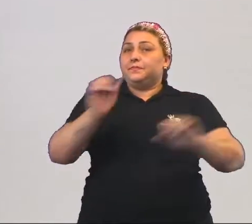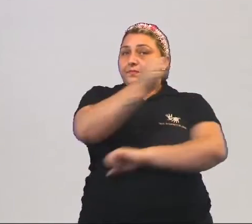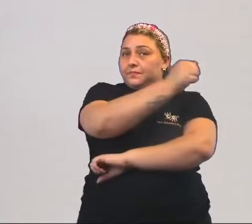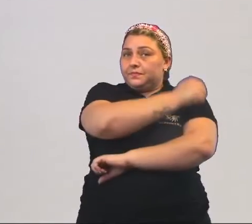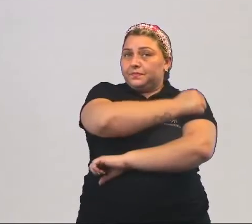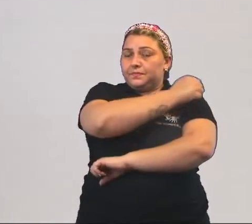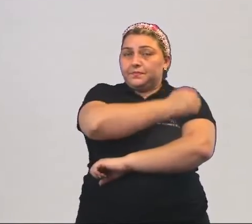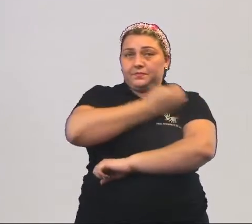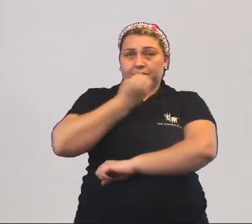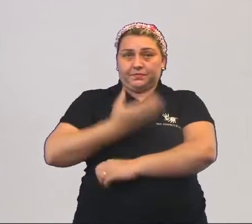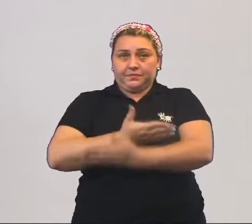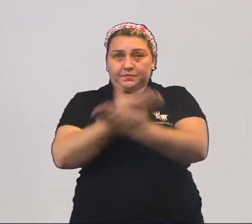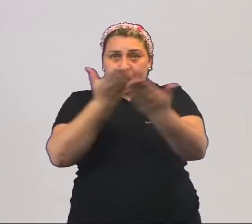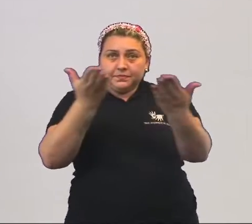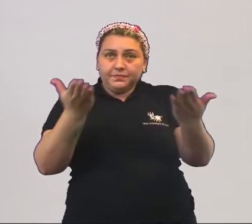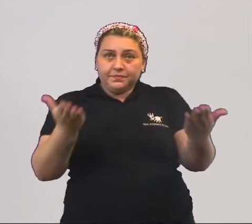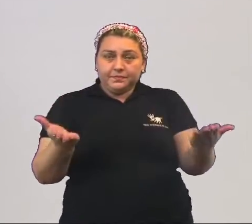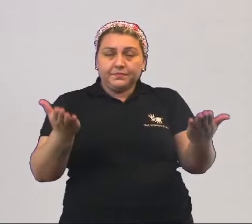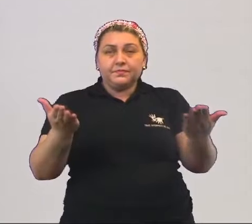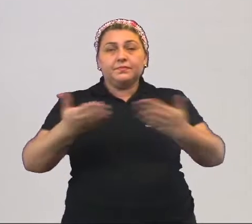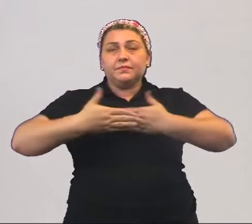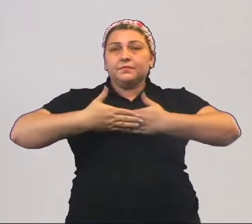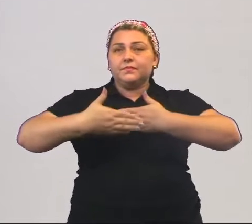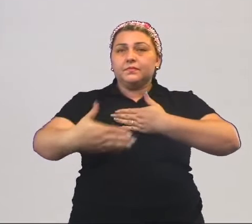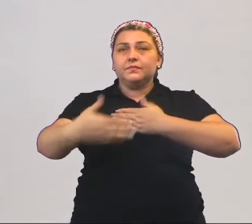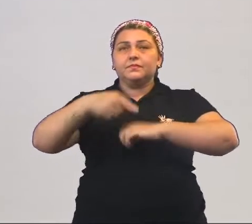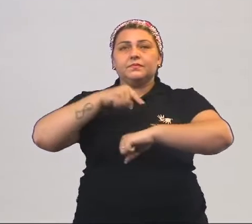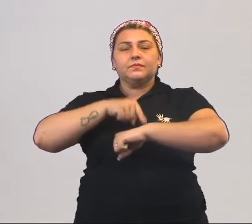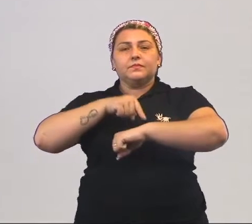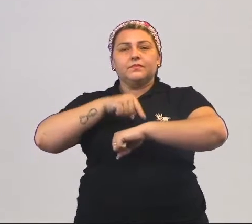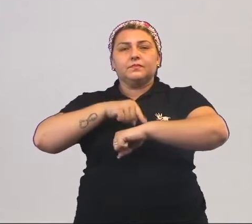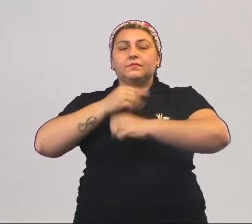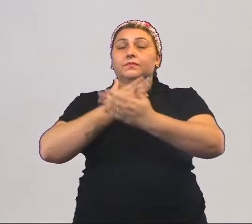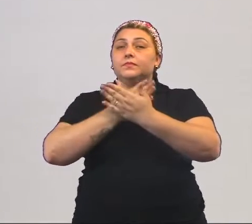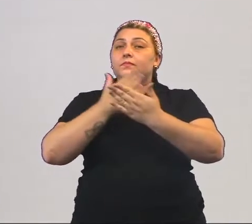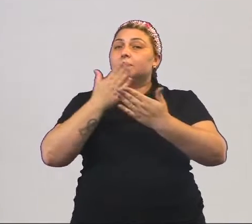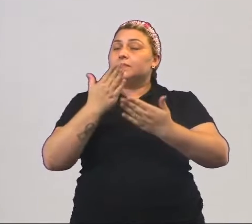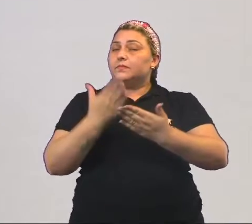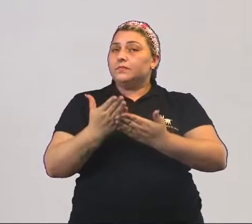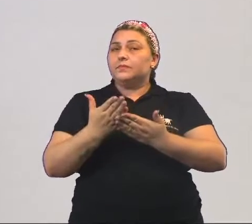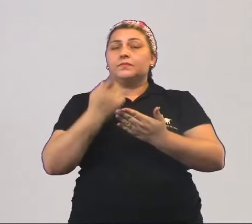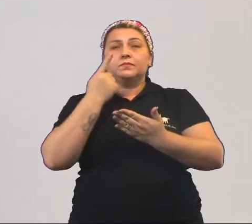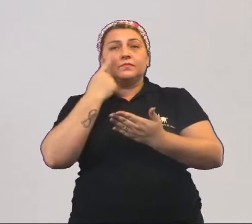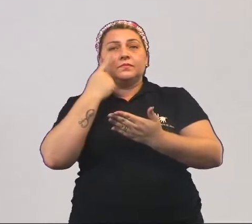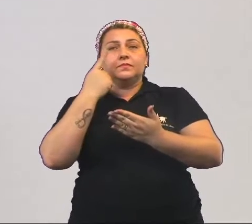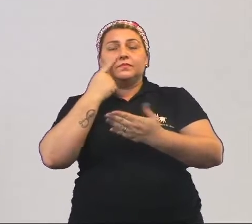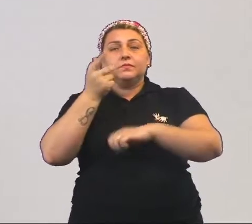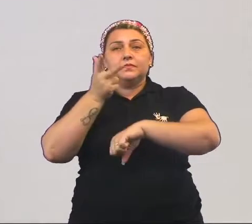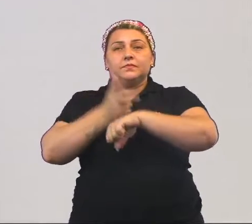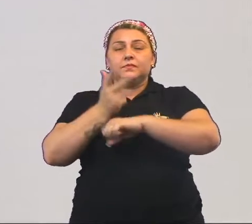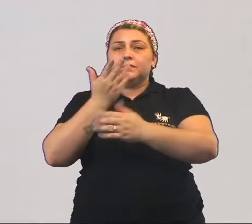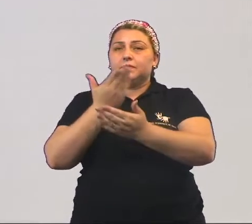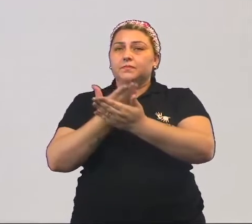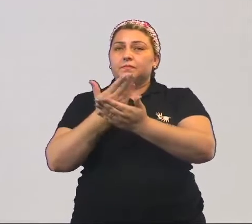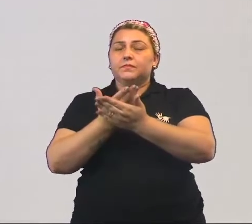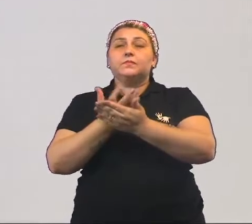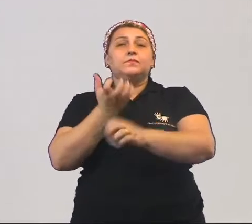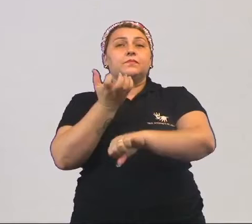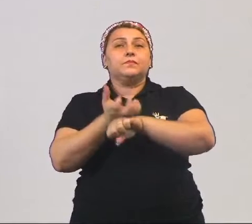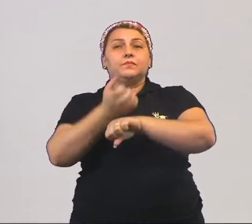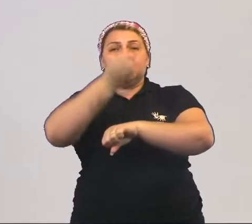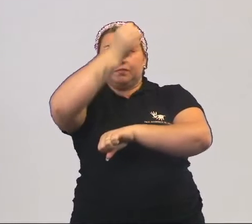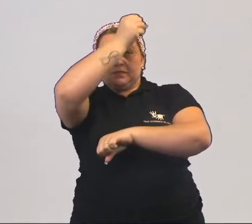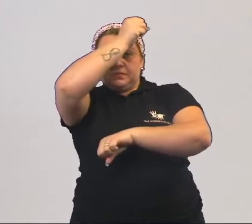Alunos e alunas, tudo bem com vocês? A partir deste momento, você começa a acompanhar a videoaula do seu componente